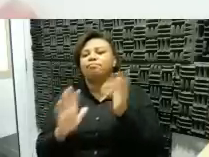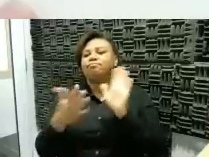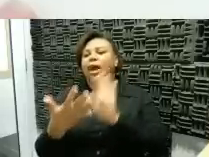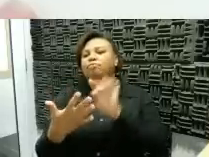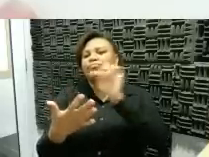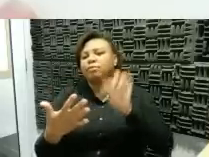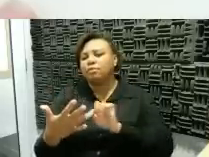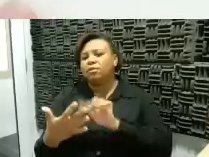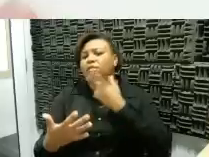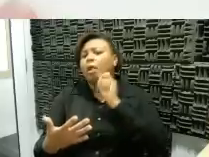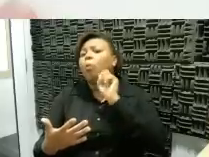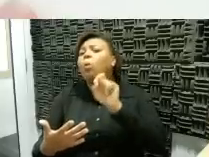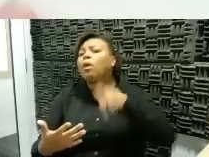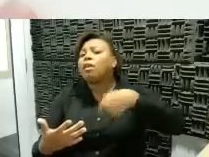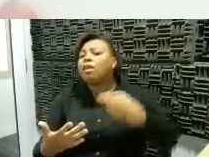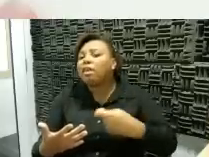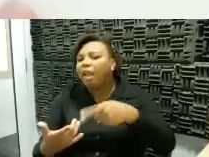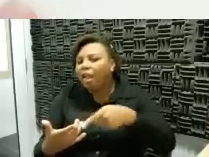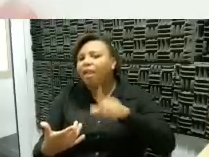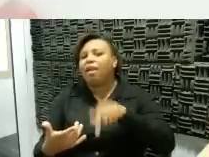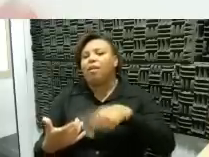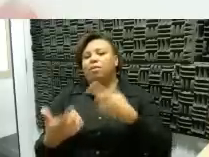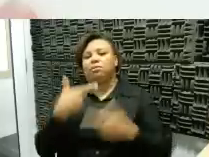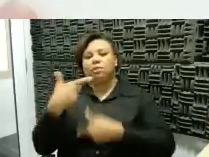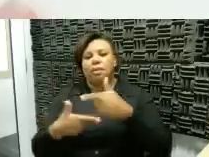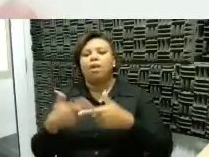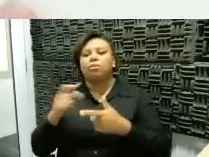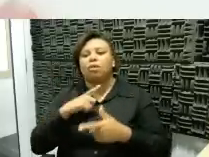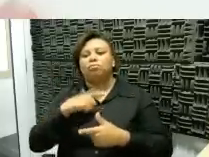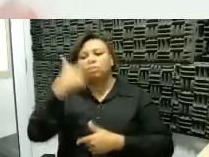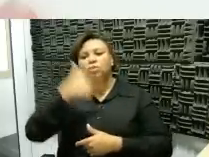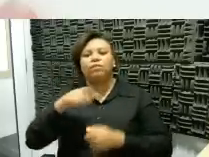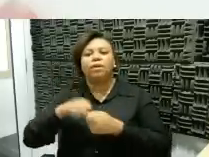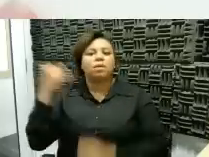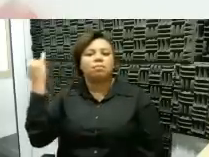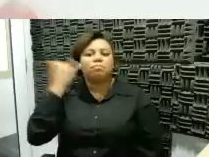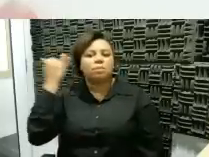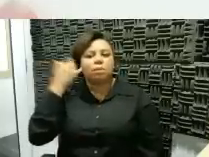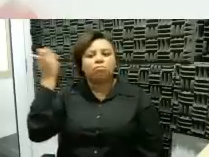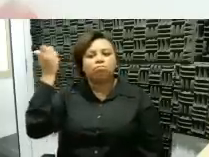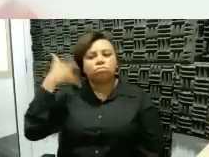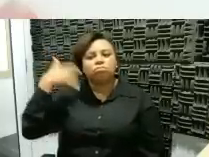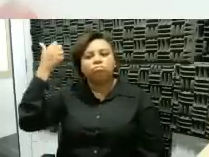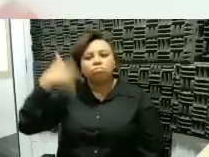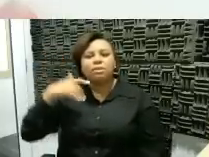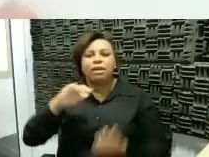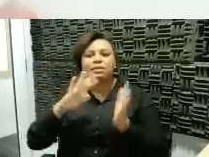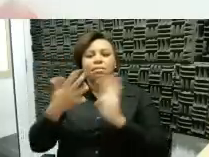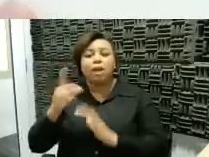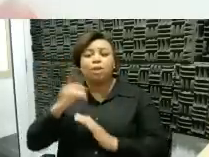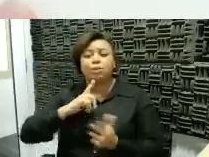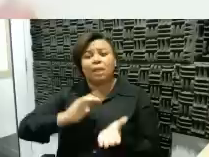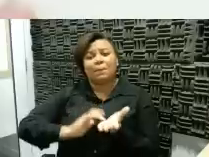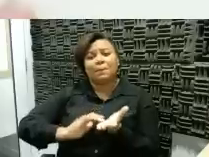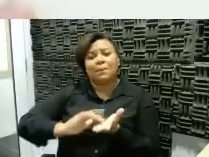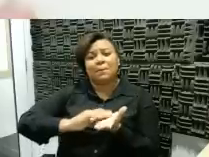pessoas que TM esse trabalho de áudio descrever né H as imagens tem o Braile né a língua em Braile para